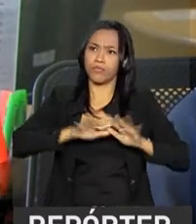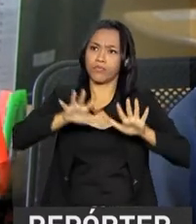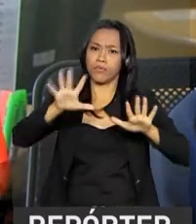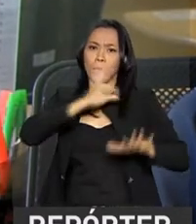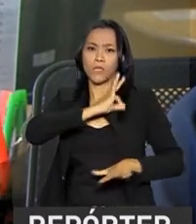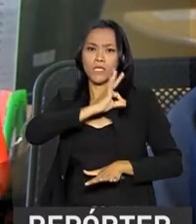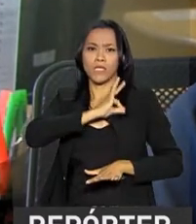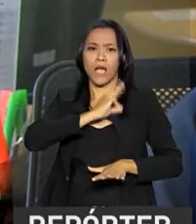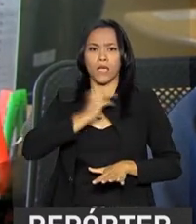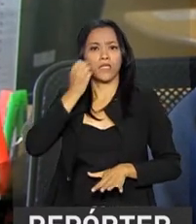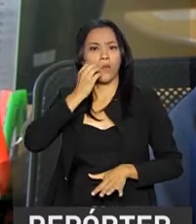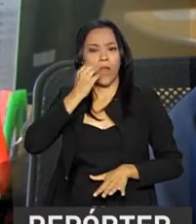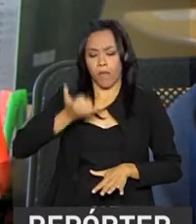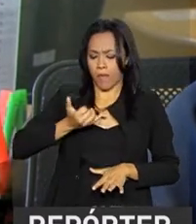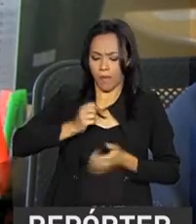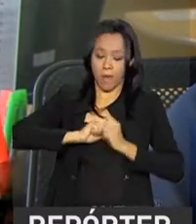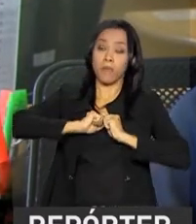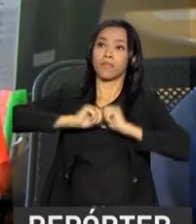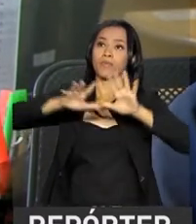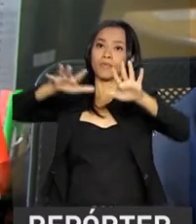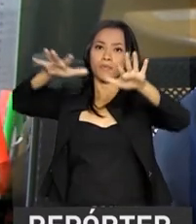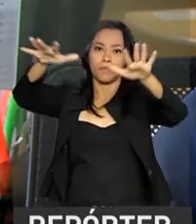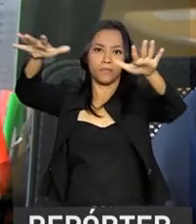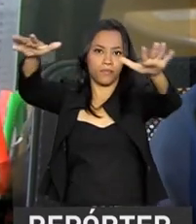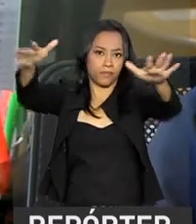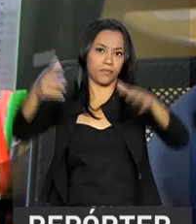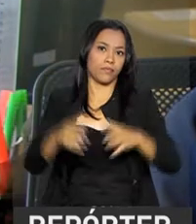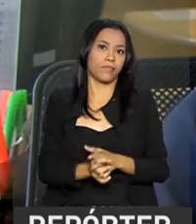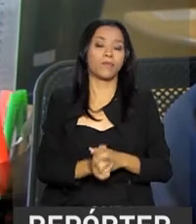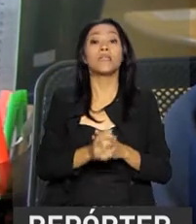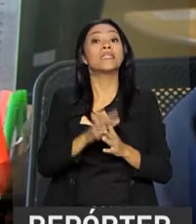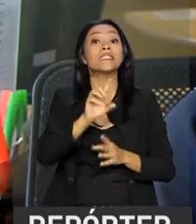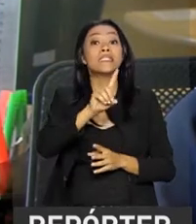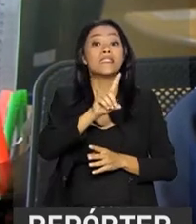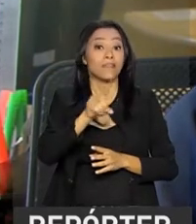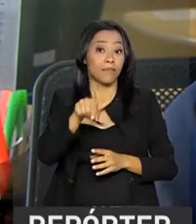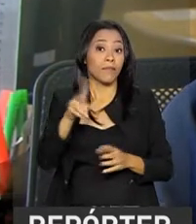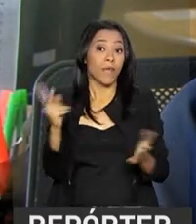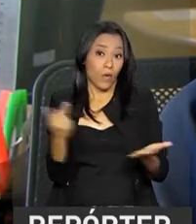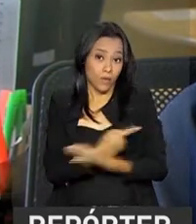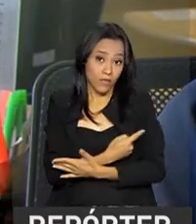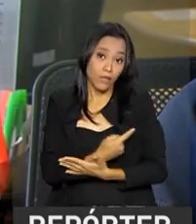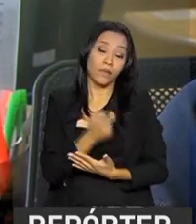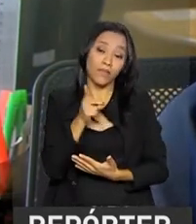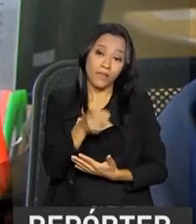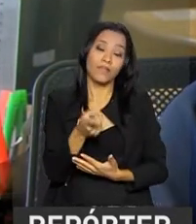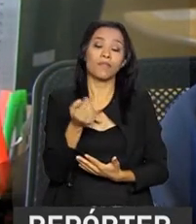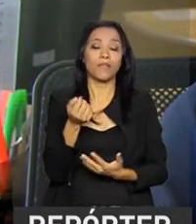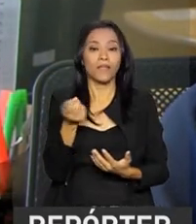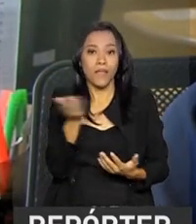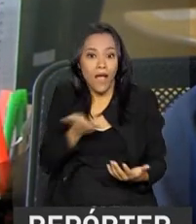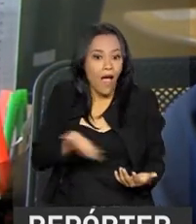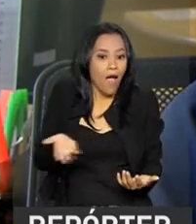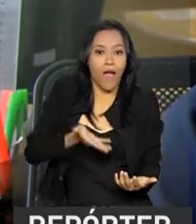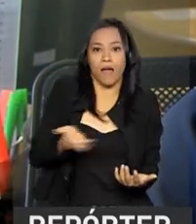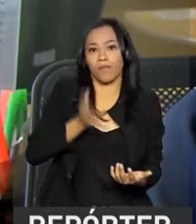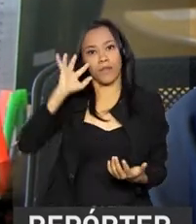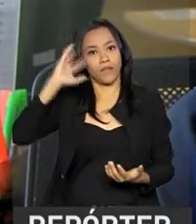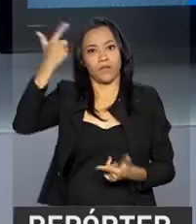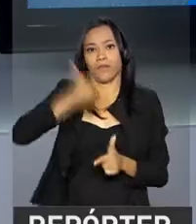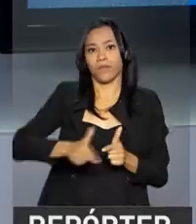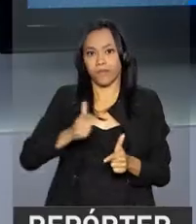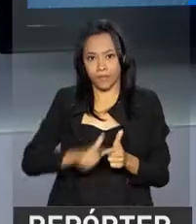policiais que estiverem de serviço mão num raio de até 100 quilômetros da ocorrência possibilitando uma ação mais rápida e proativa da